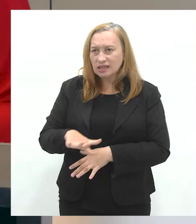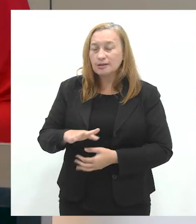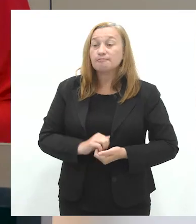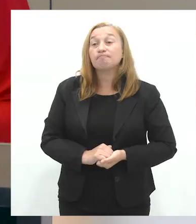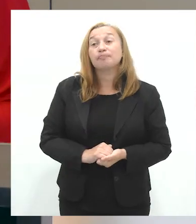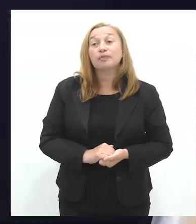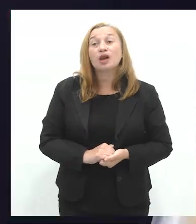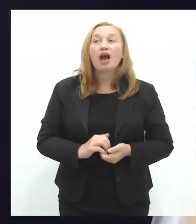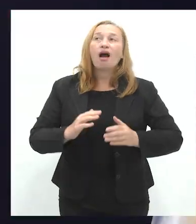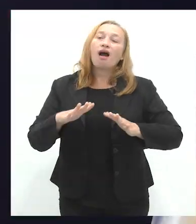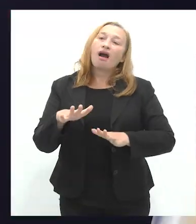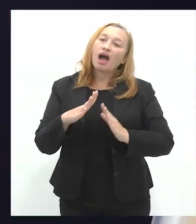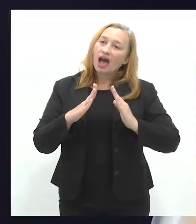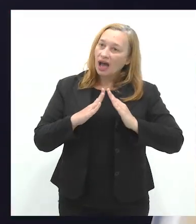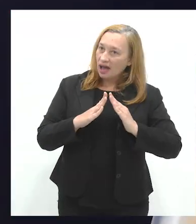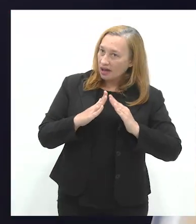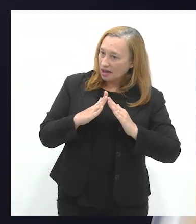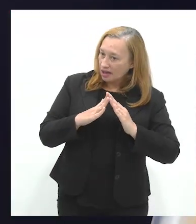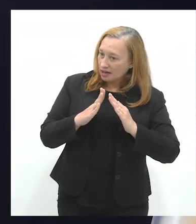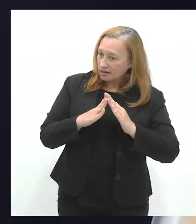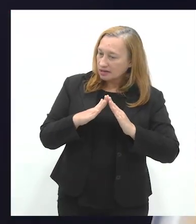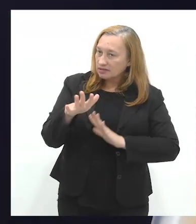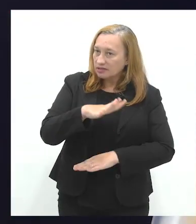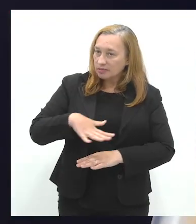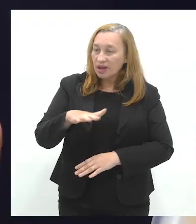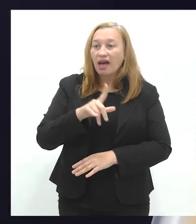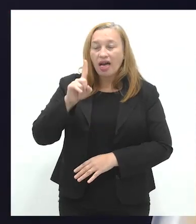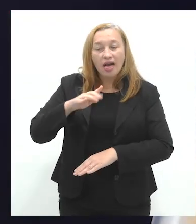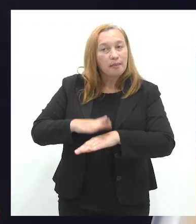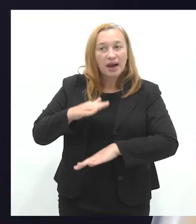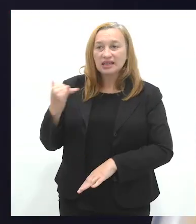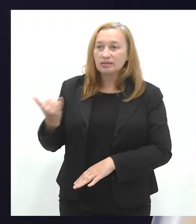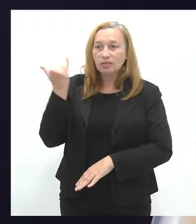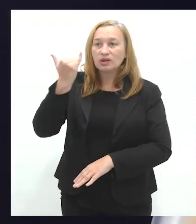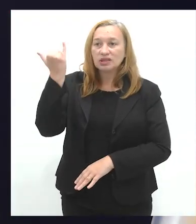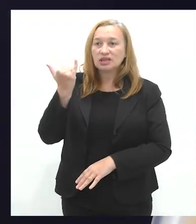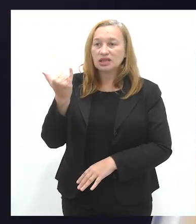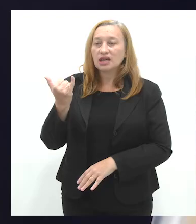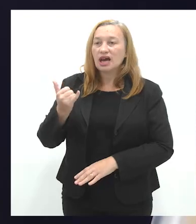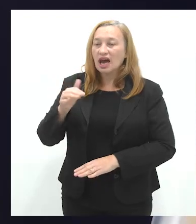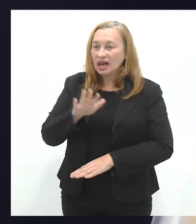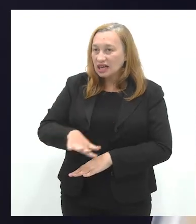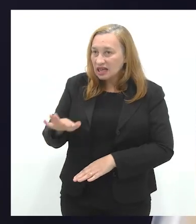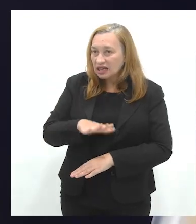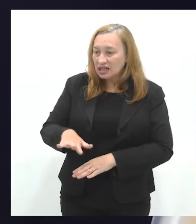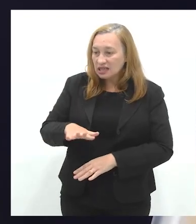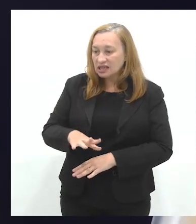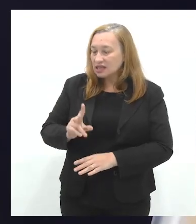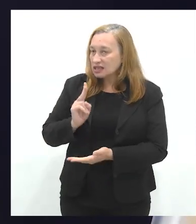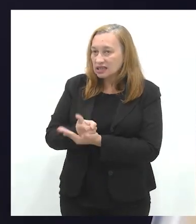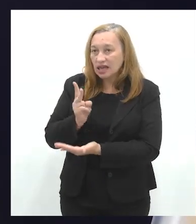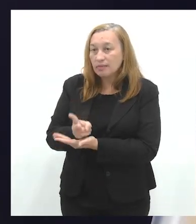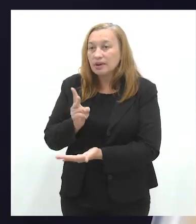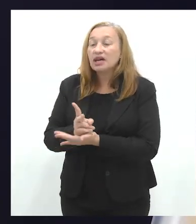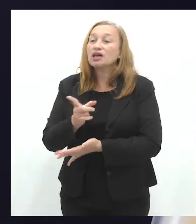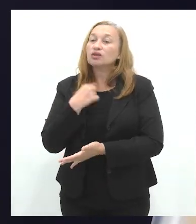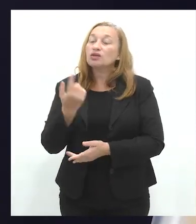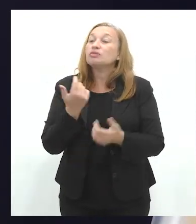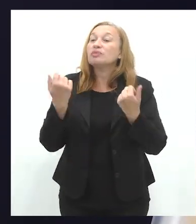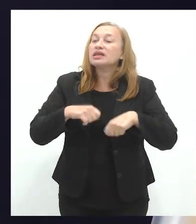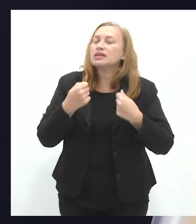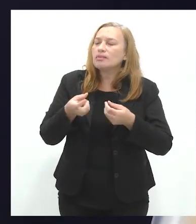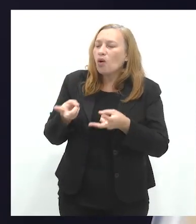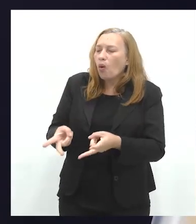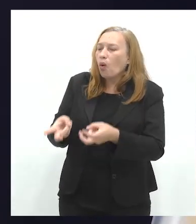criança? O ambiente familiar é o mais importante, porque a criança fica ali sempre, tá? Então a